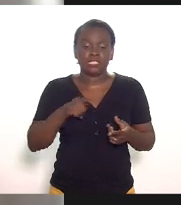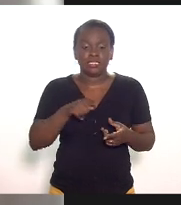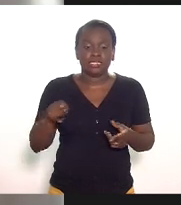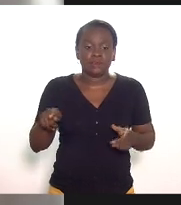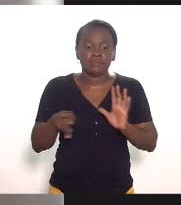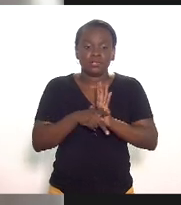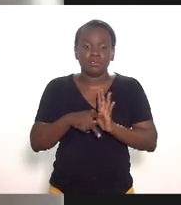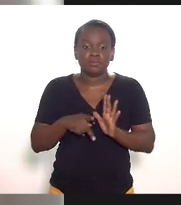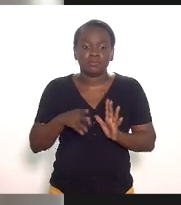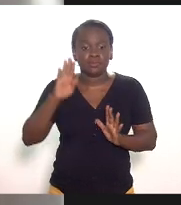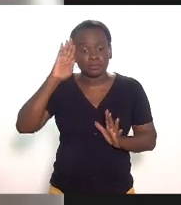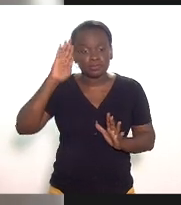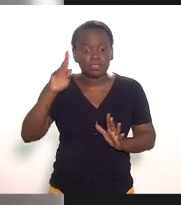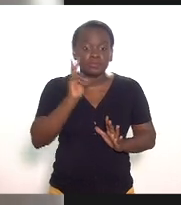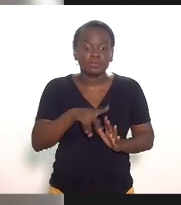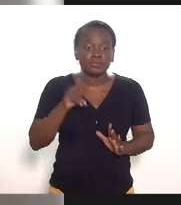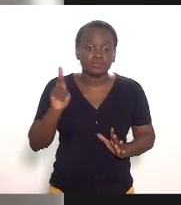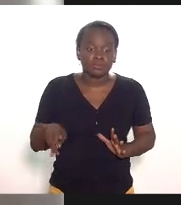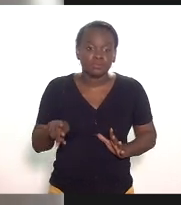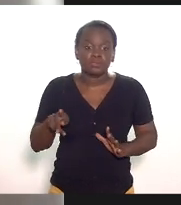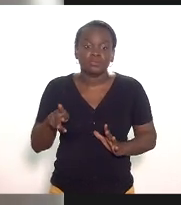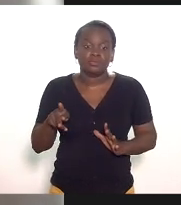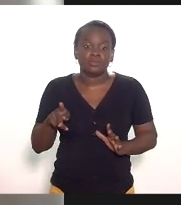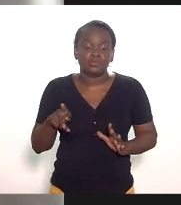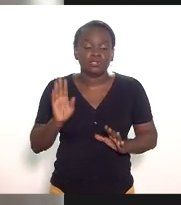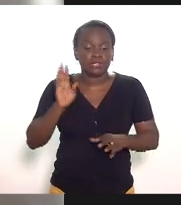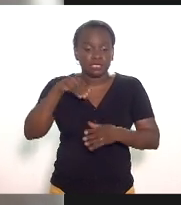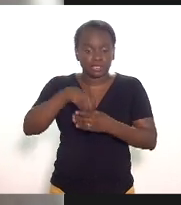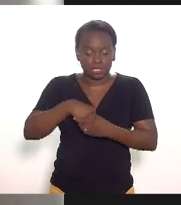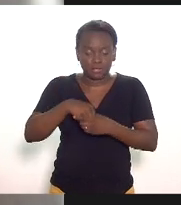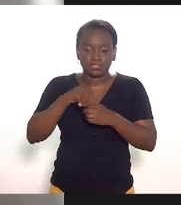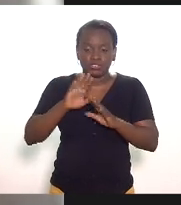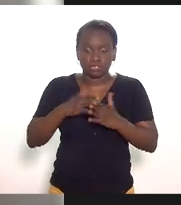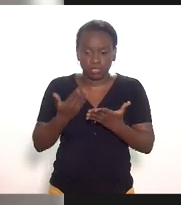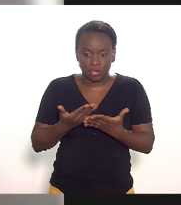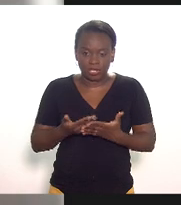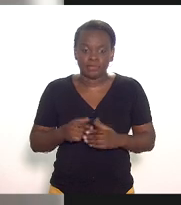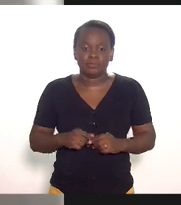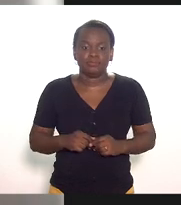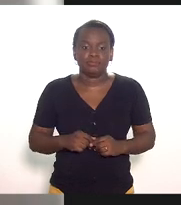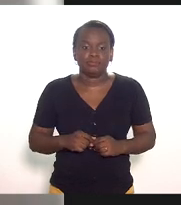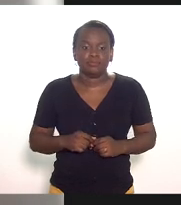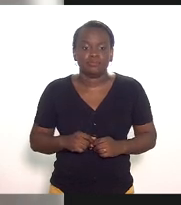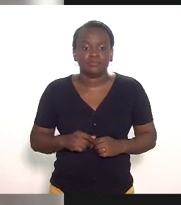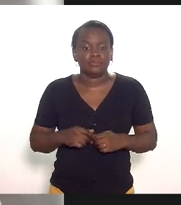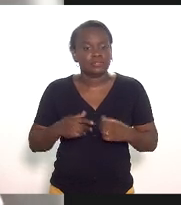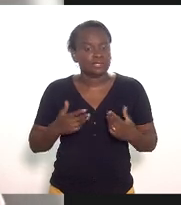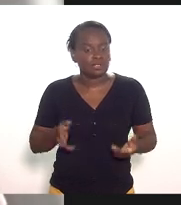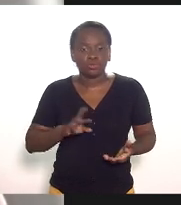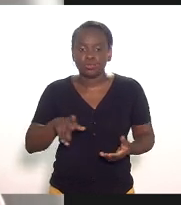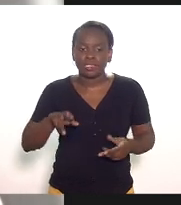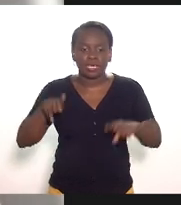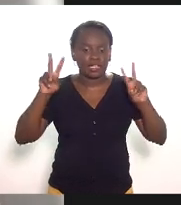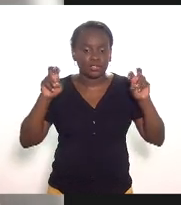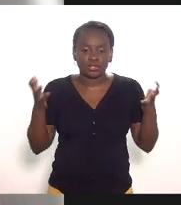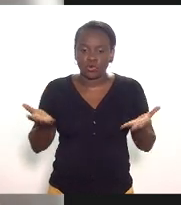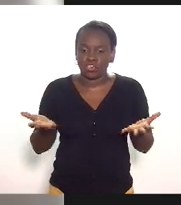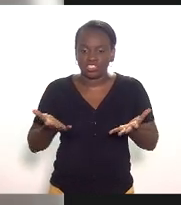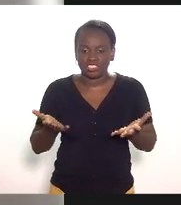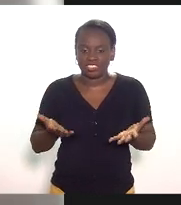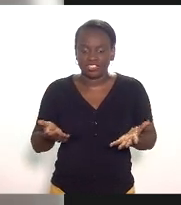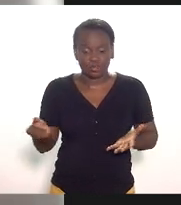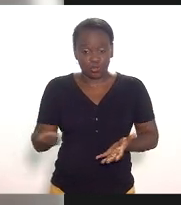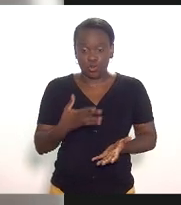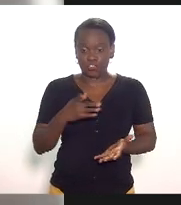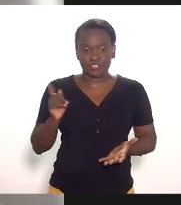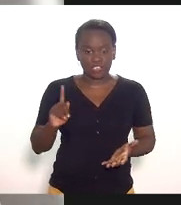parte, sobretudo, de professores dentro do ambiente escolar. Esse não é um assunto de hoje. O